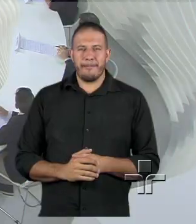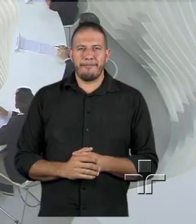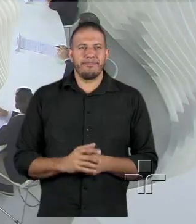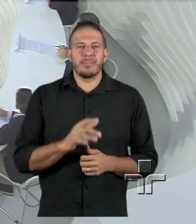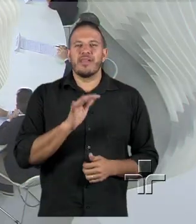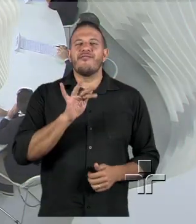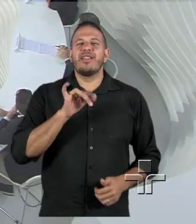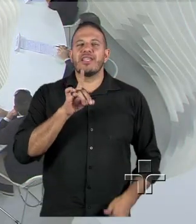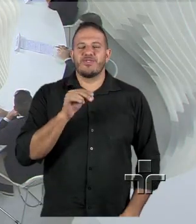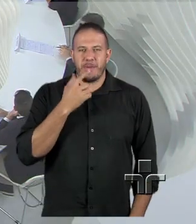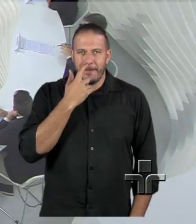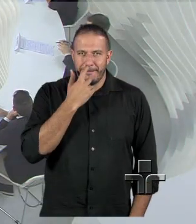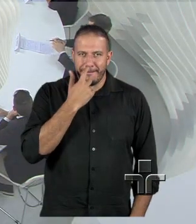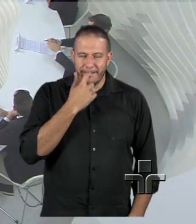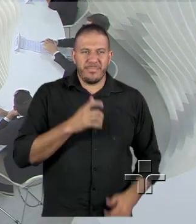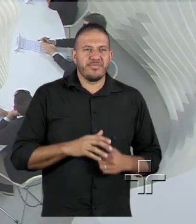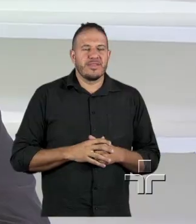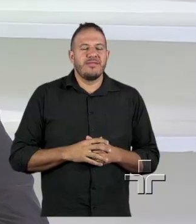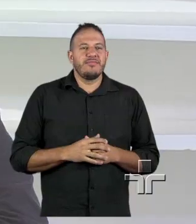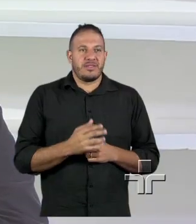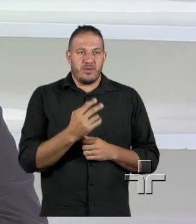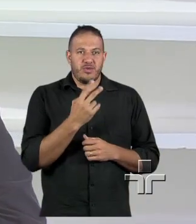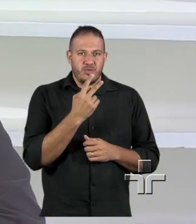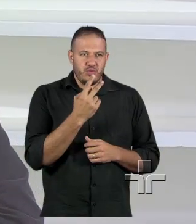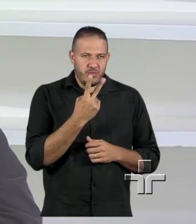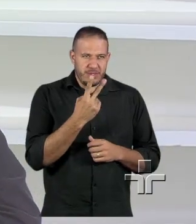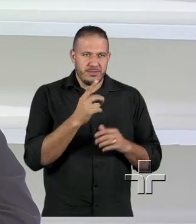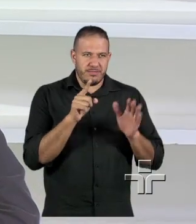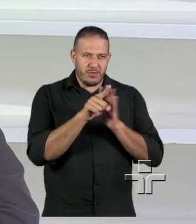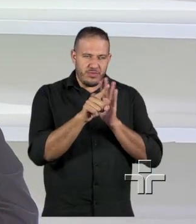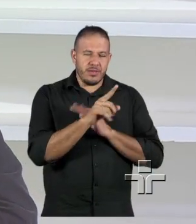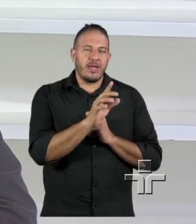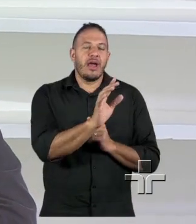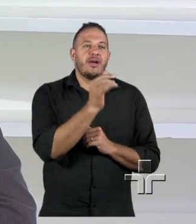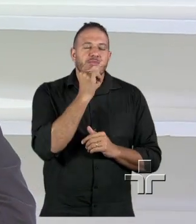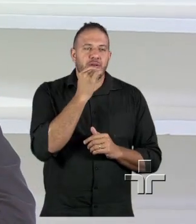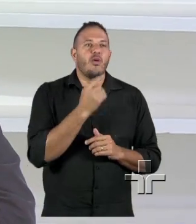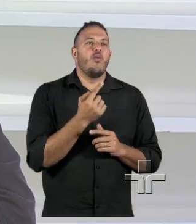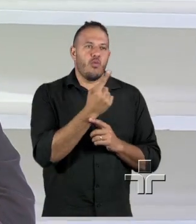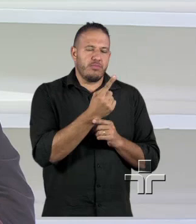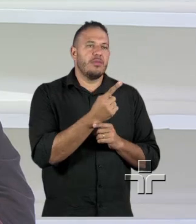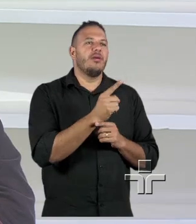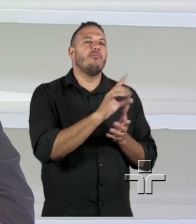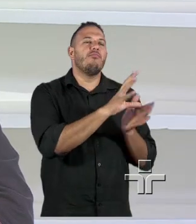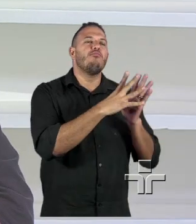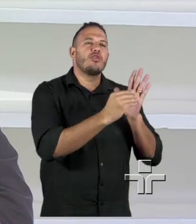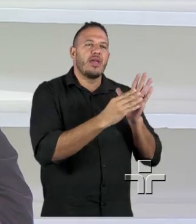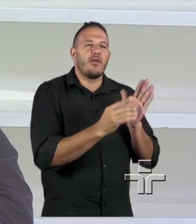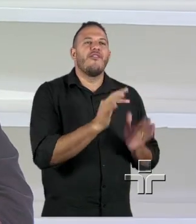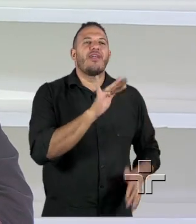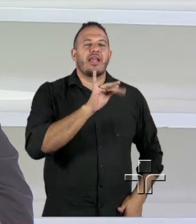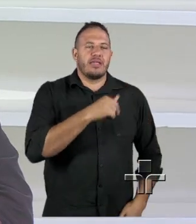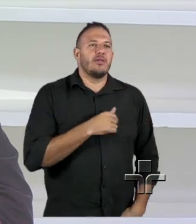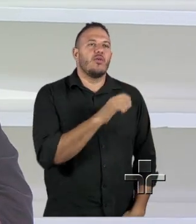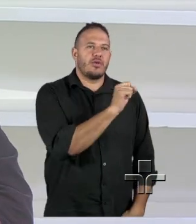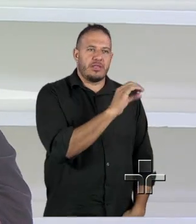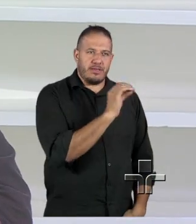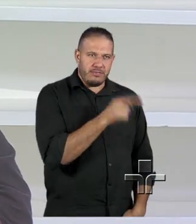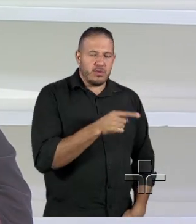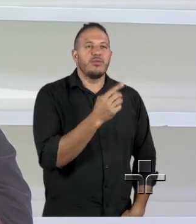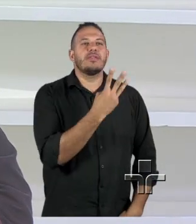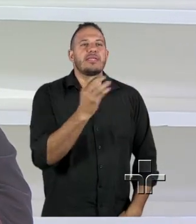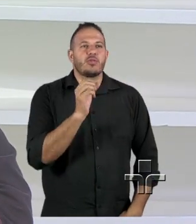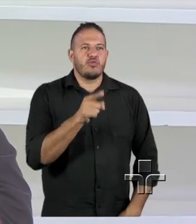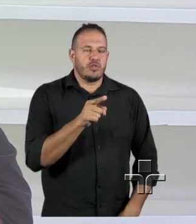duas perguntas rapidamente. Você disse que tem um modelo de franquia de R$80 mil e outro de 300 mil. Então, a primeira pergunta é para ter uma ideia de tempo